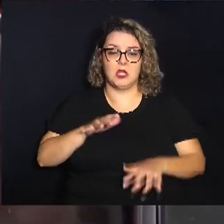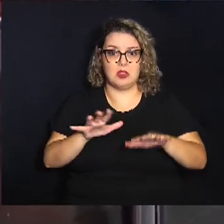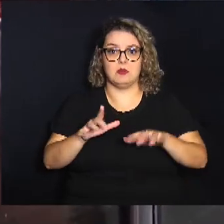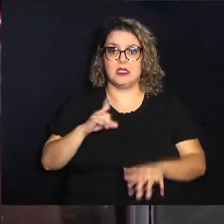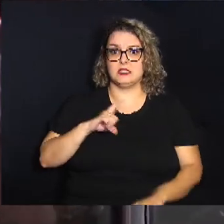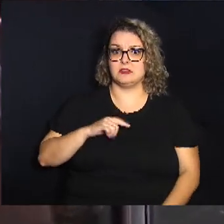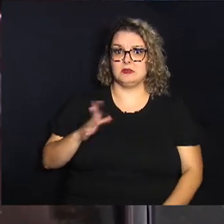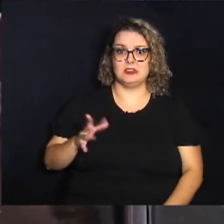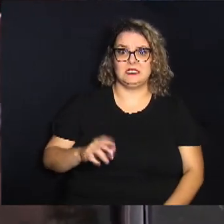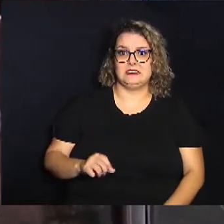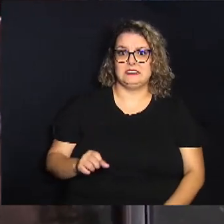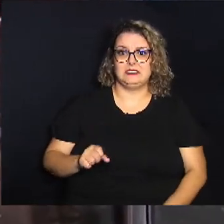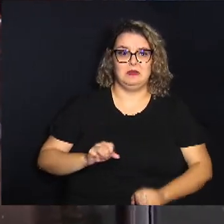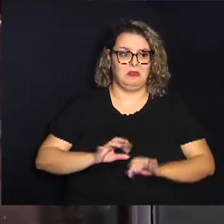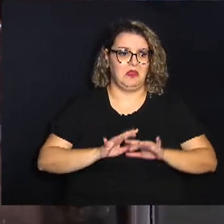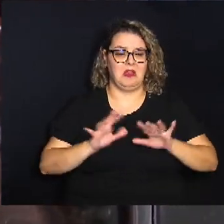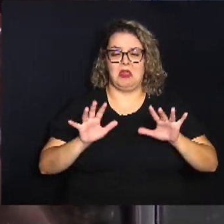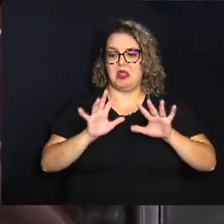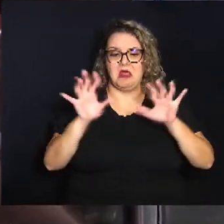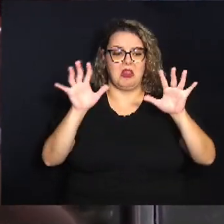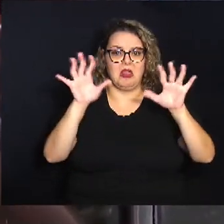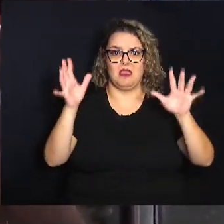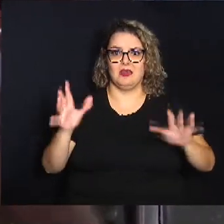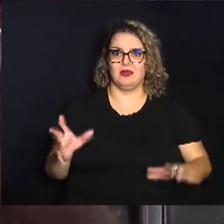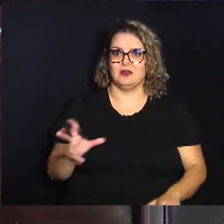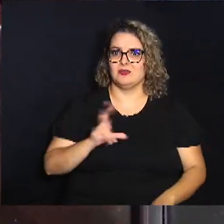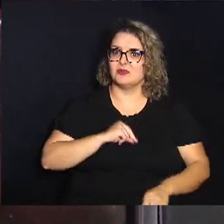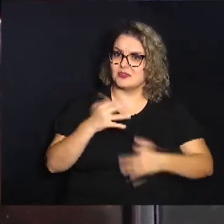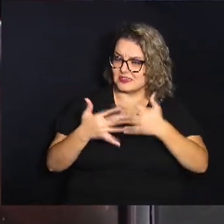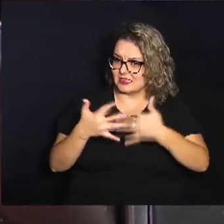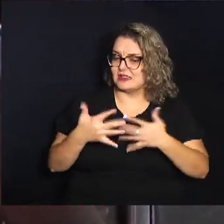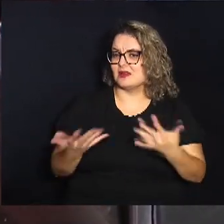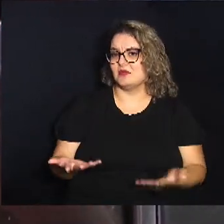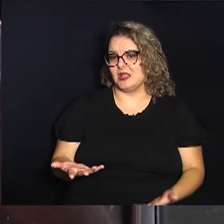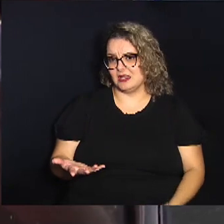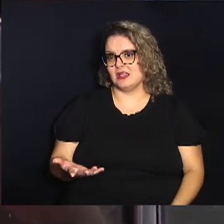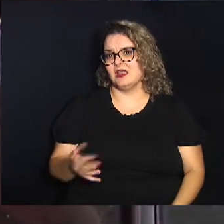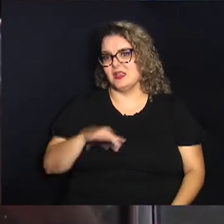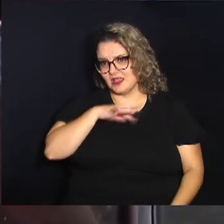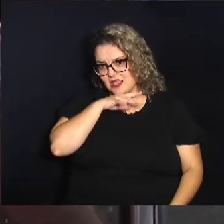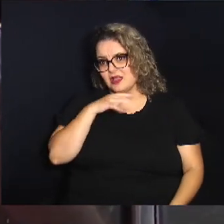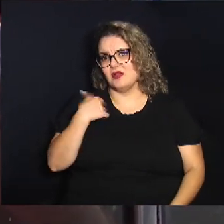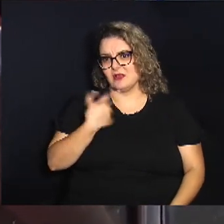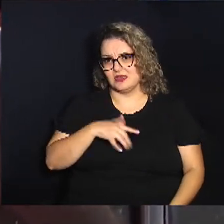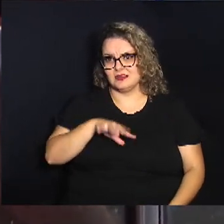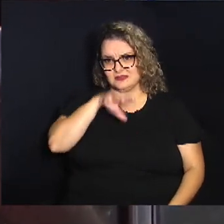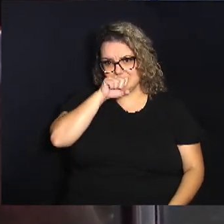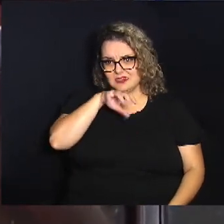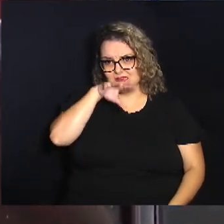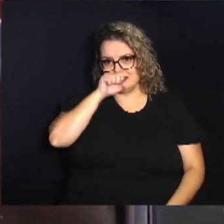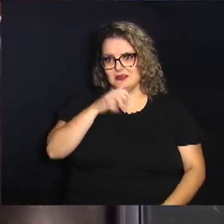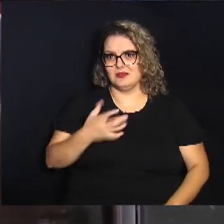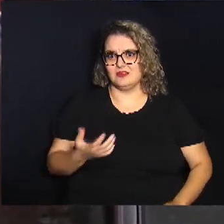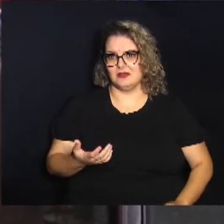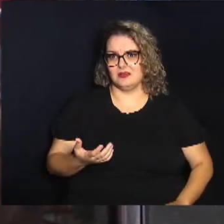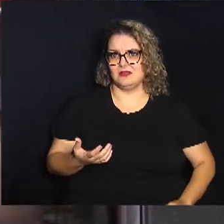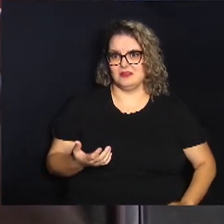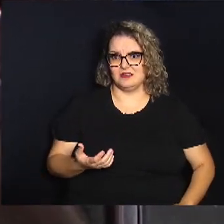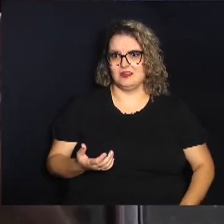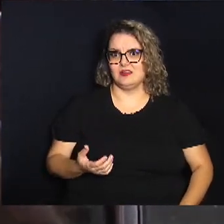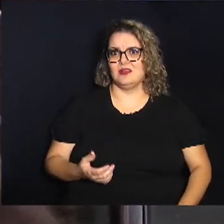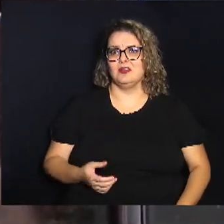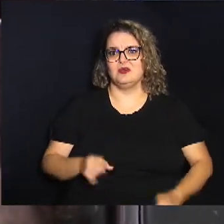aí que sai aquele monte de fumaça assim que atrapalha atrapalha a gente que vai na não bem que falar né